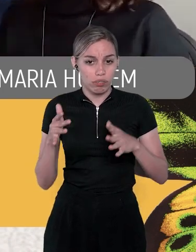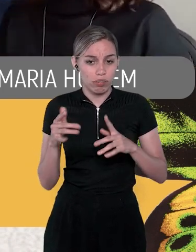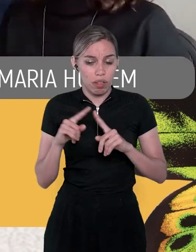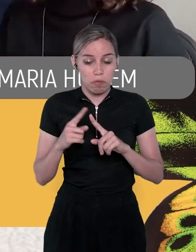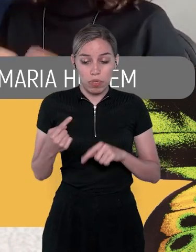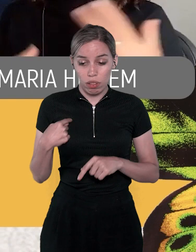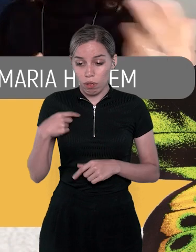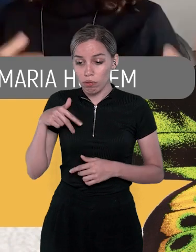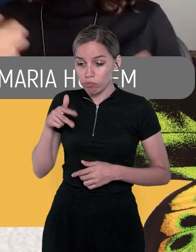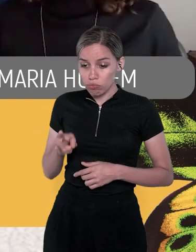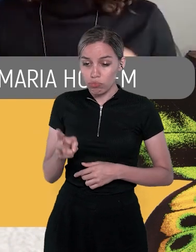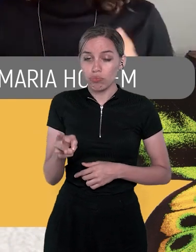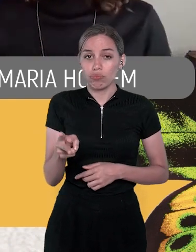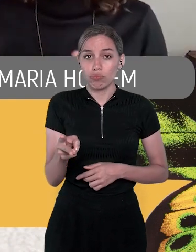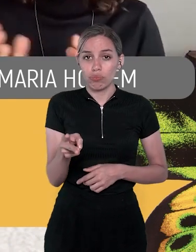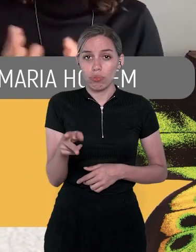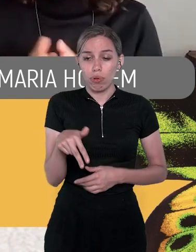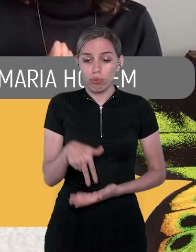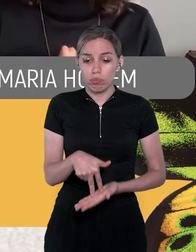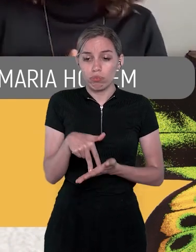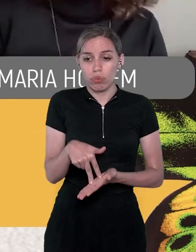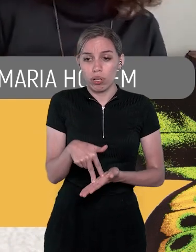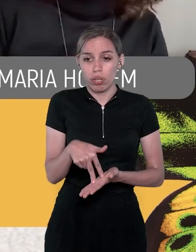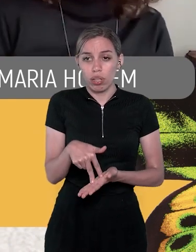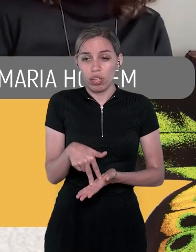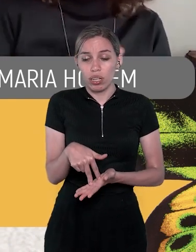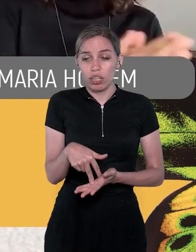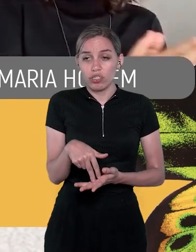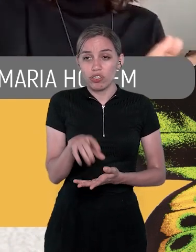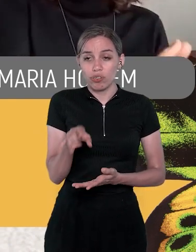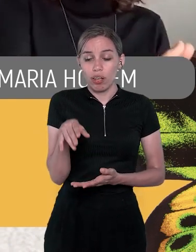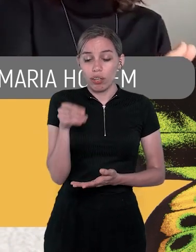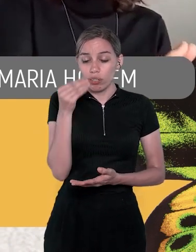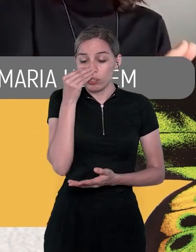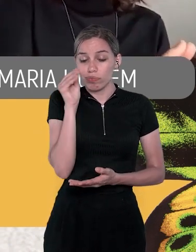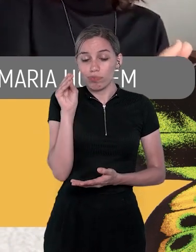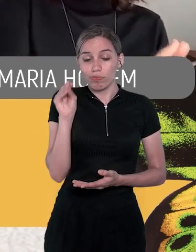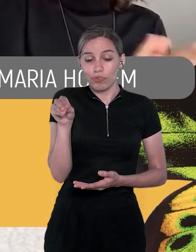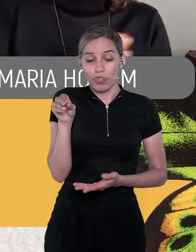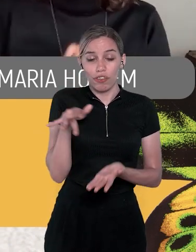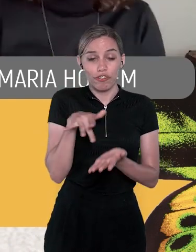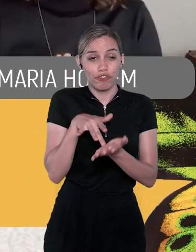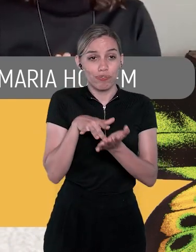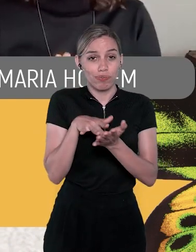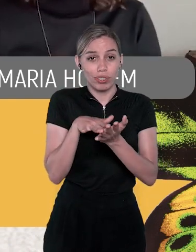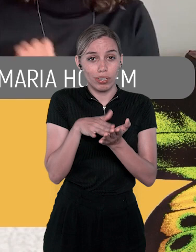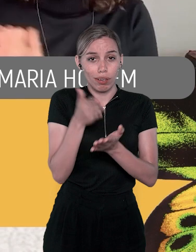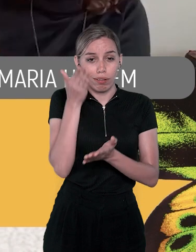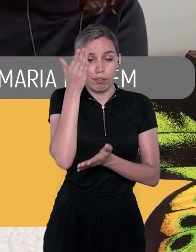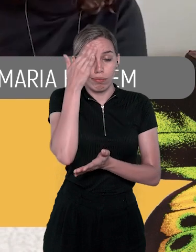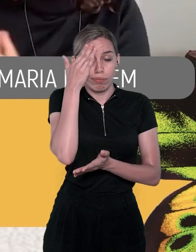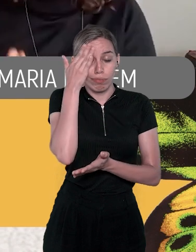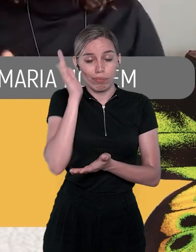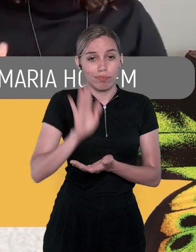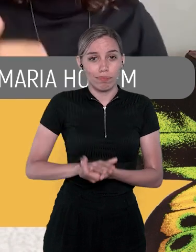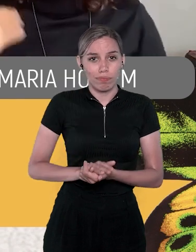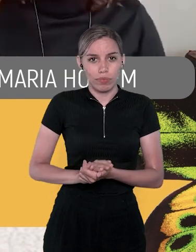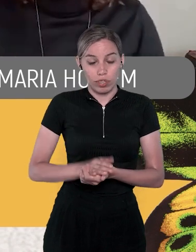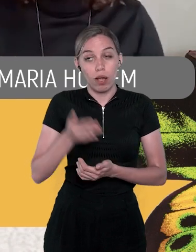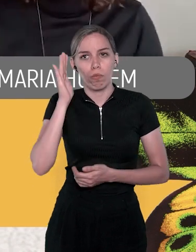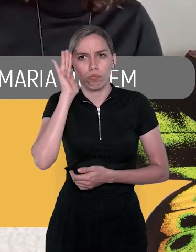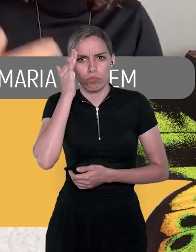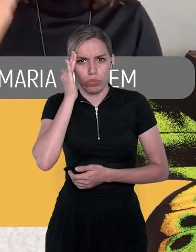perder o privilégio, então eu vou ter qual posição? Do cinismo. O que é o cinismo? É você entender tudo isso, mas